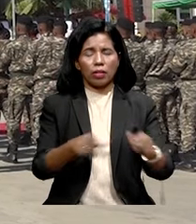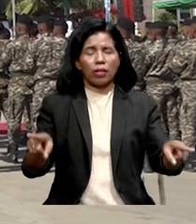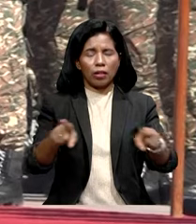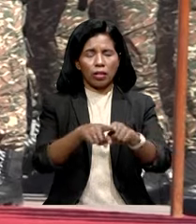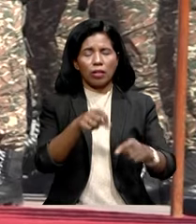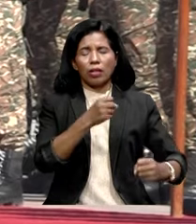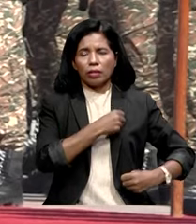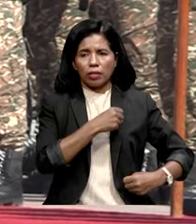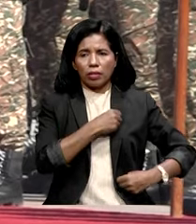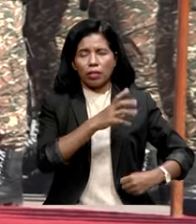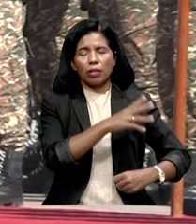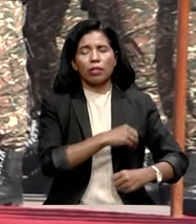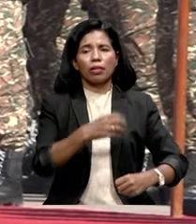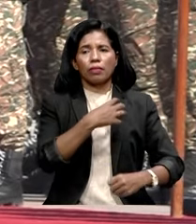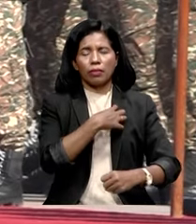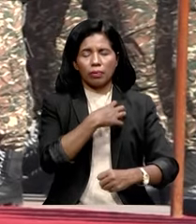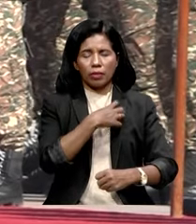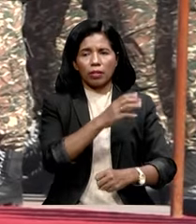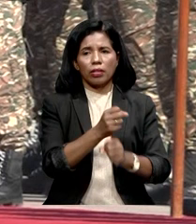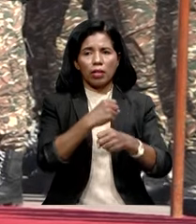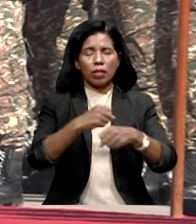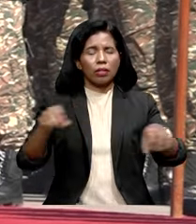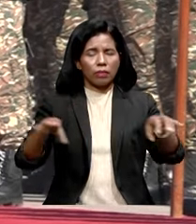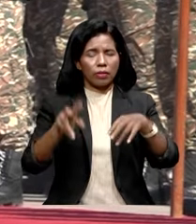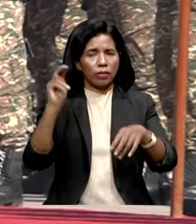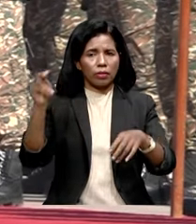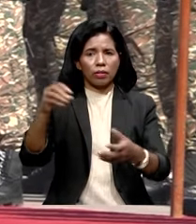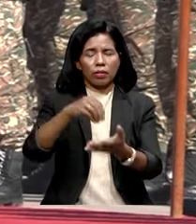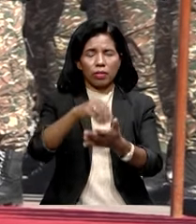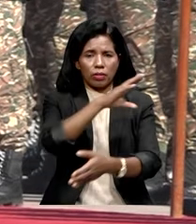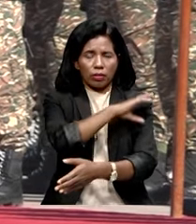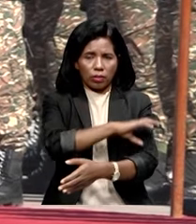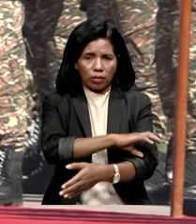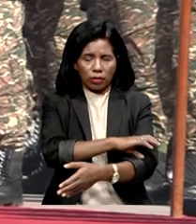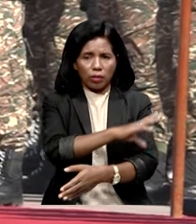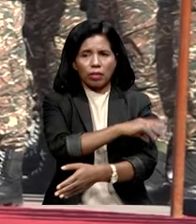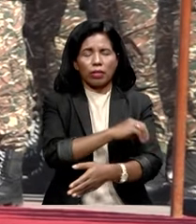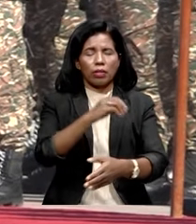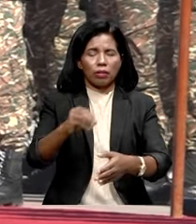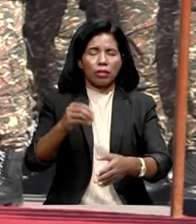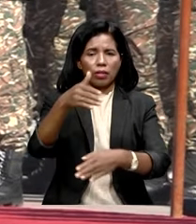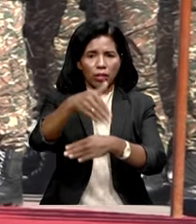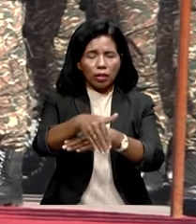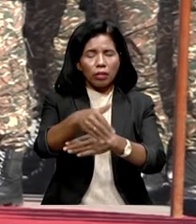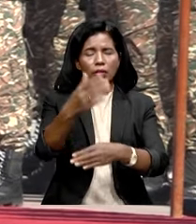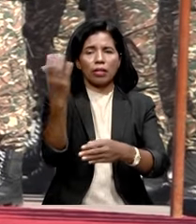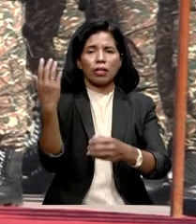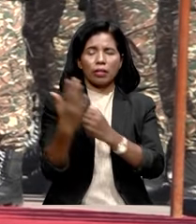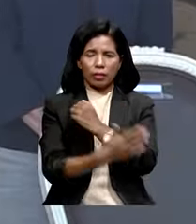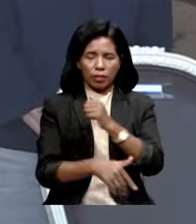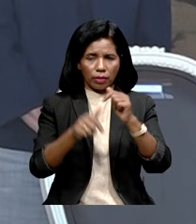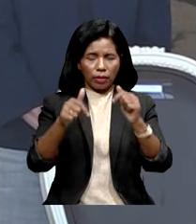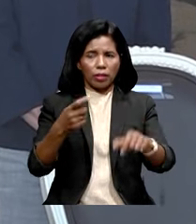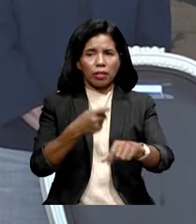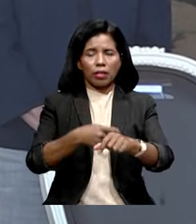Nien, no MOS FFDTL belala o serviço PNTL Nien, onde garante segurança interna no externo. Lerian Antimur Hateten, e a